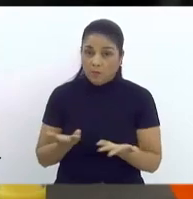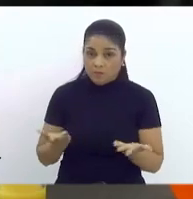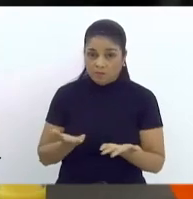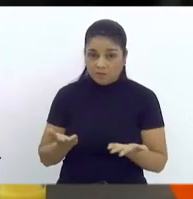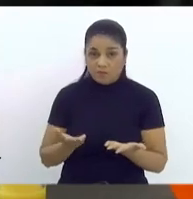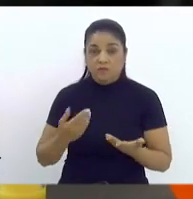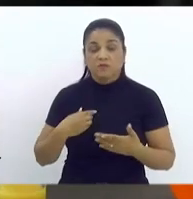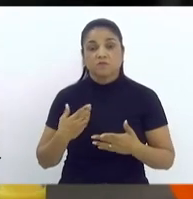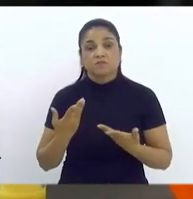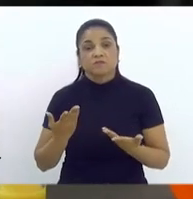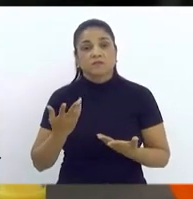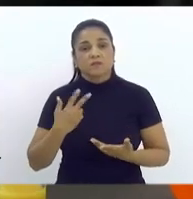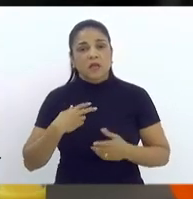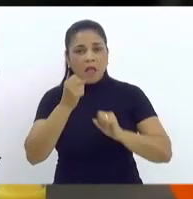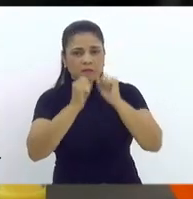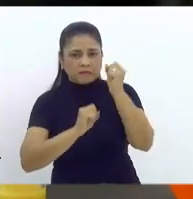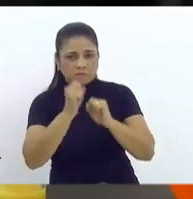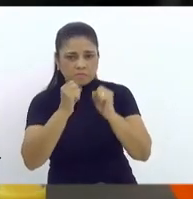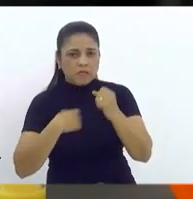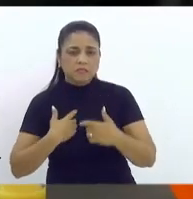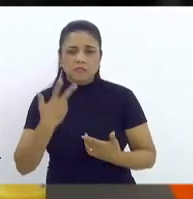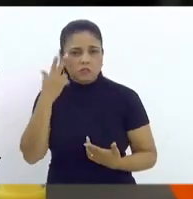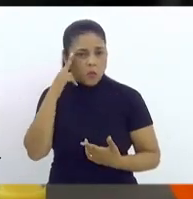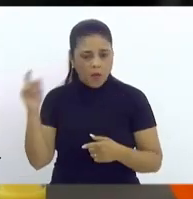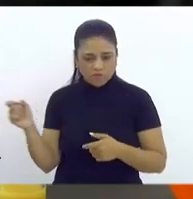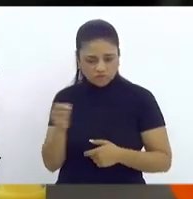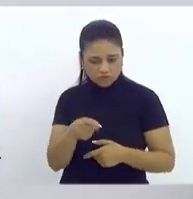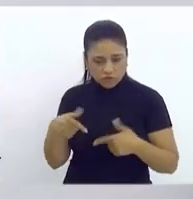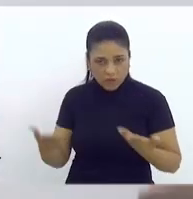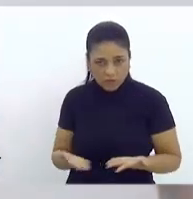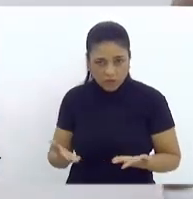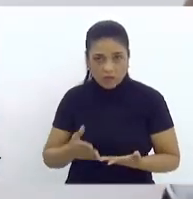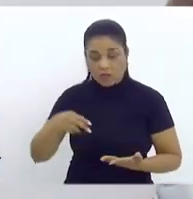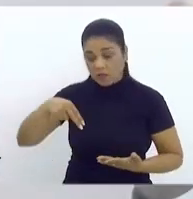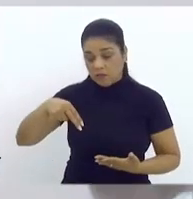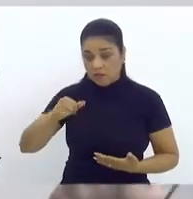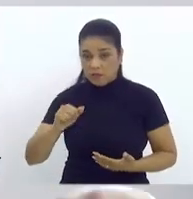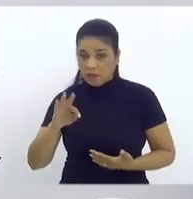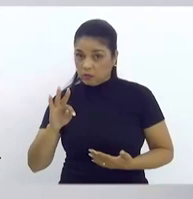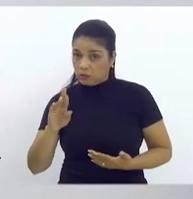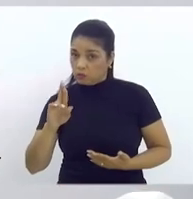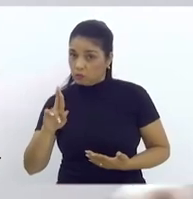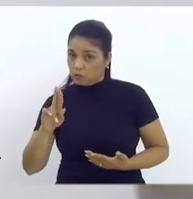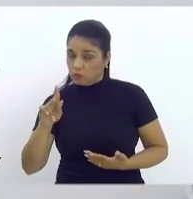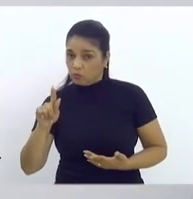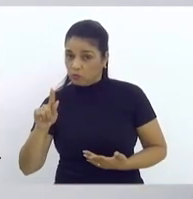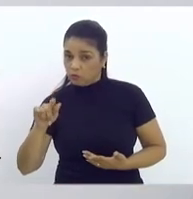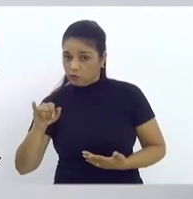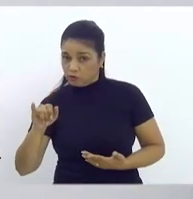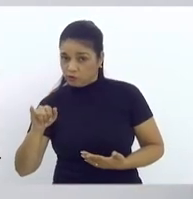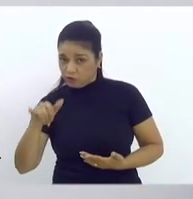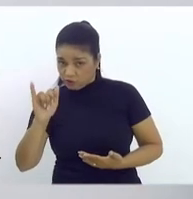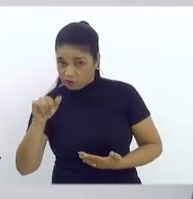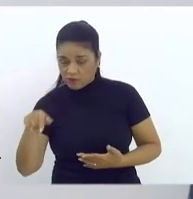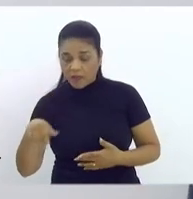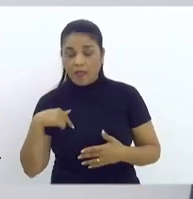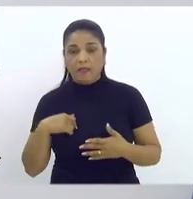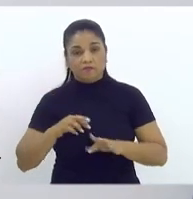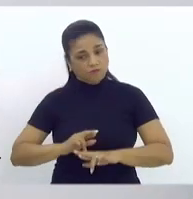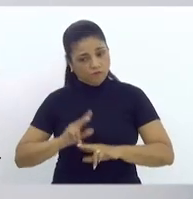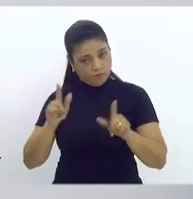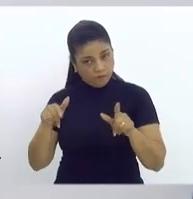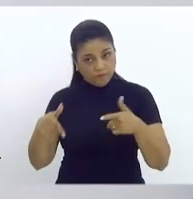as concessionárias virem aqui, e eu acho que, nesse aspecto, a Natuz é um pouquinho diferente, e fazer uma choradeira danada.